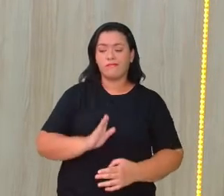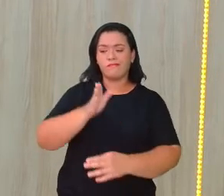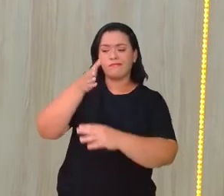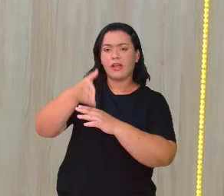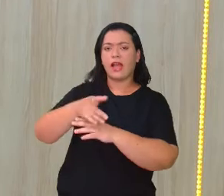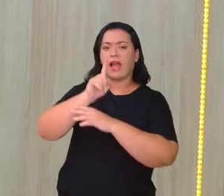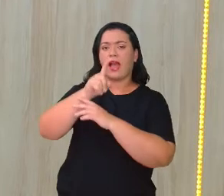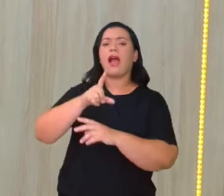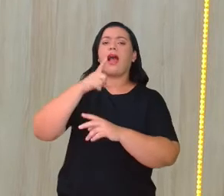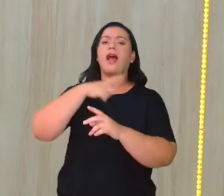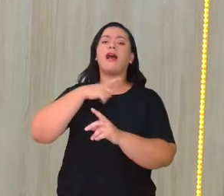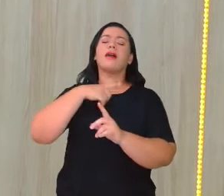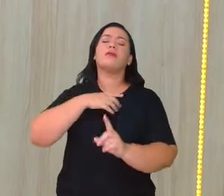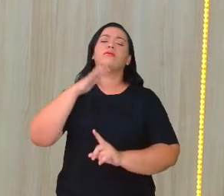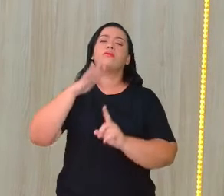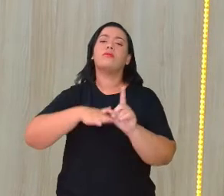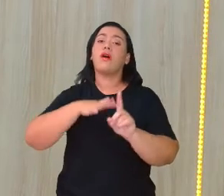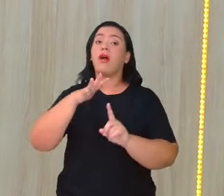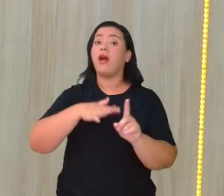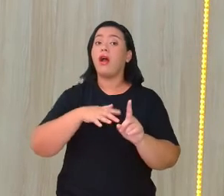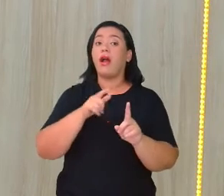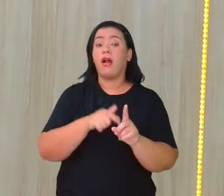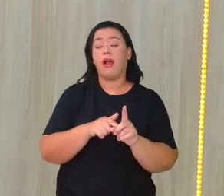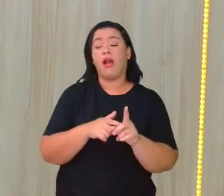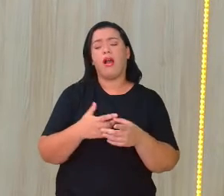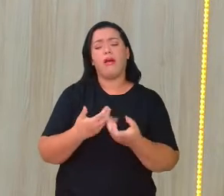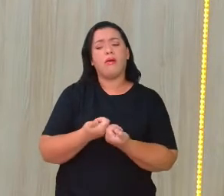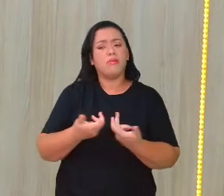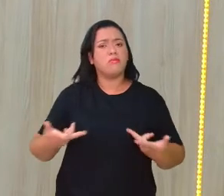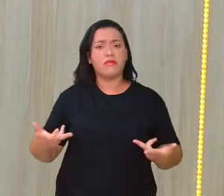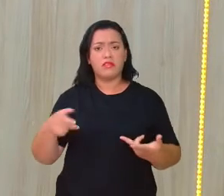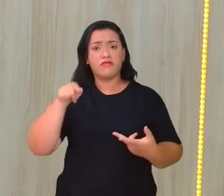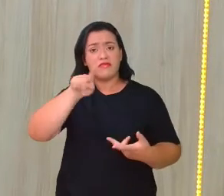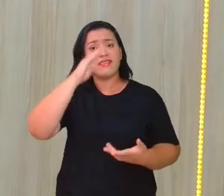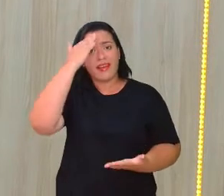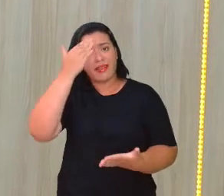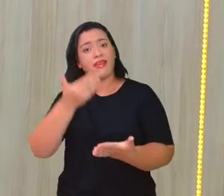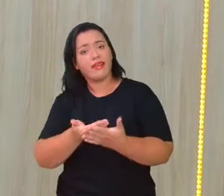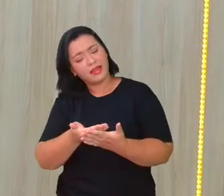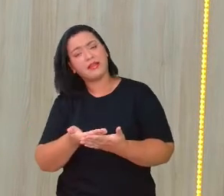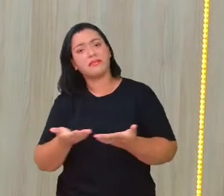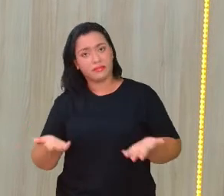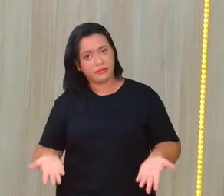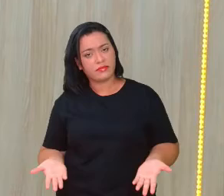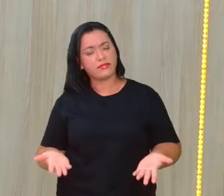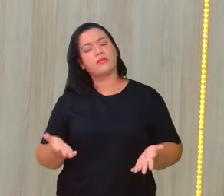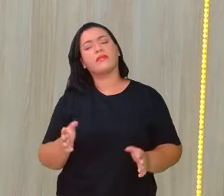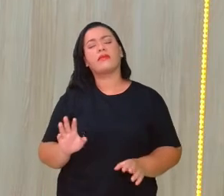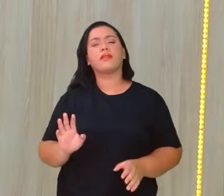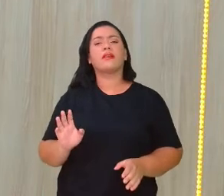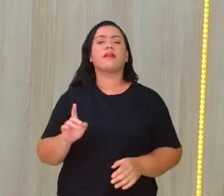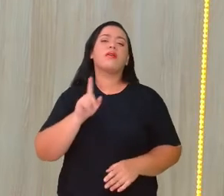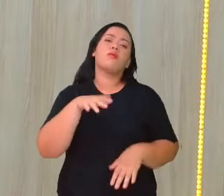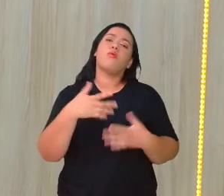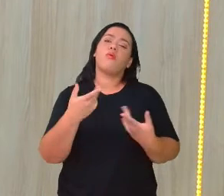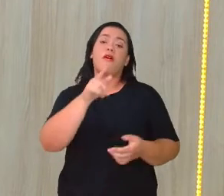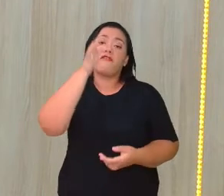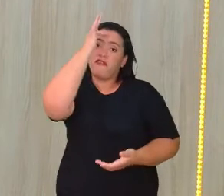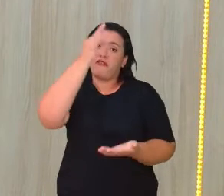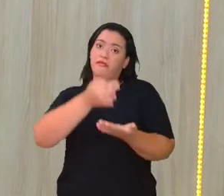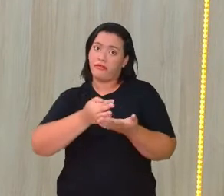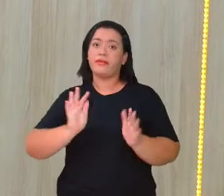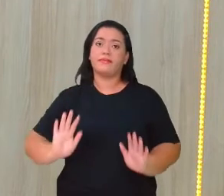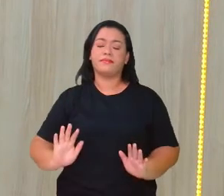lá cultuando alguma divindade que você crê, né? Dependendo aí da sua fé.